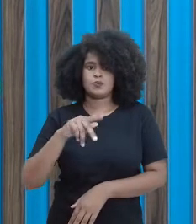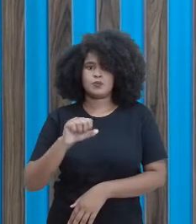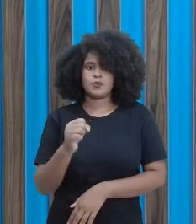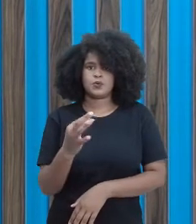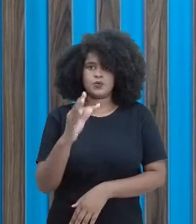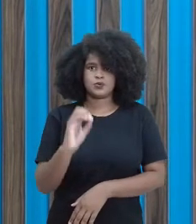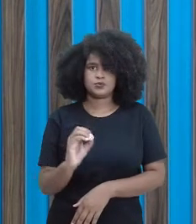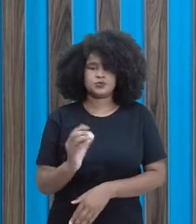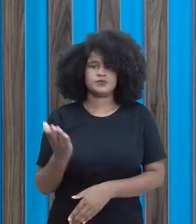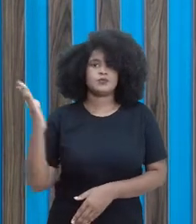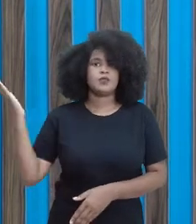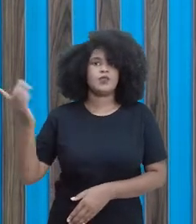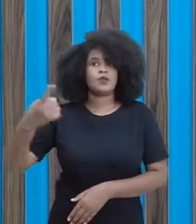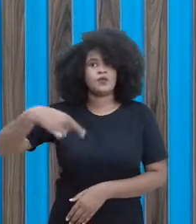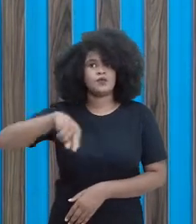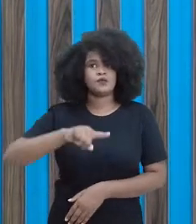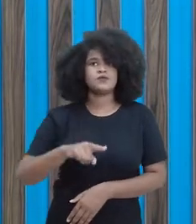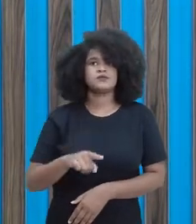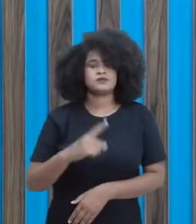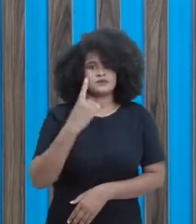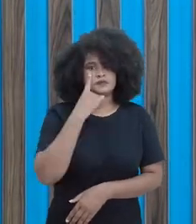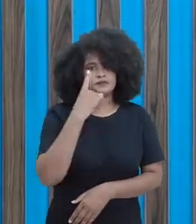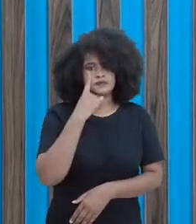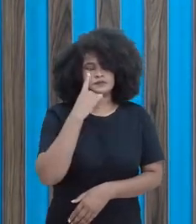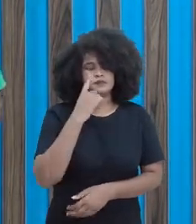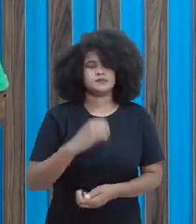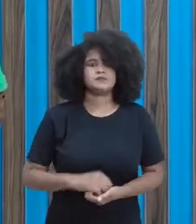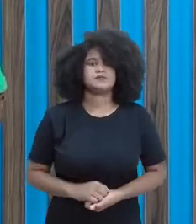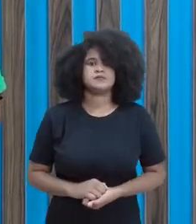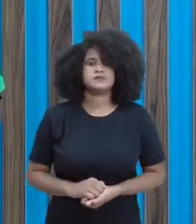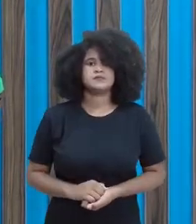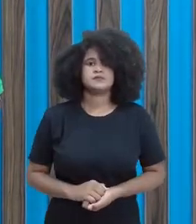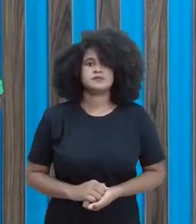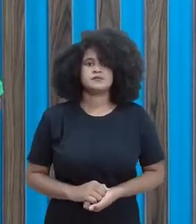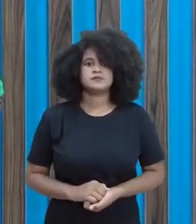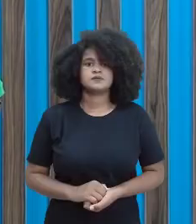Olha lá, agora é com vocês, tá? Temos aí, ó. In